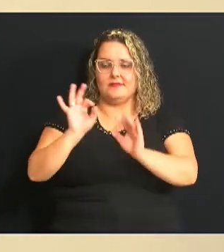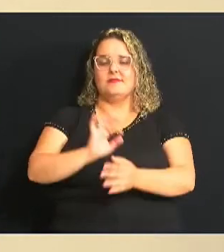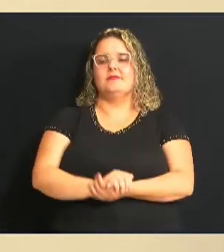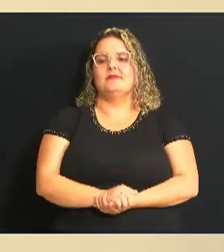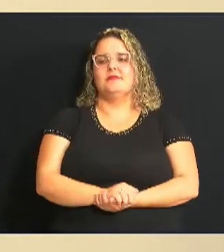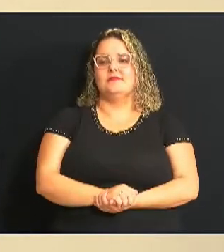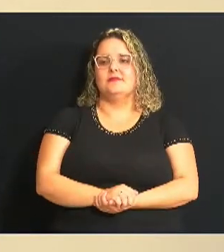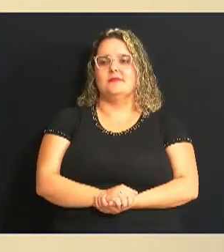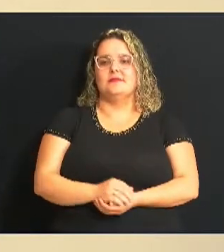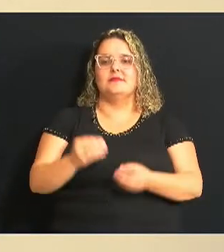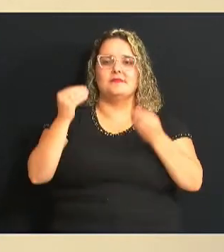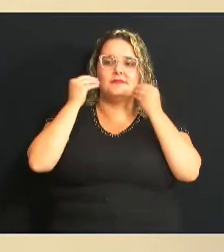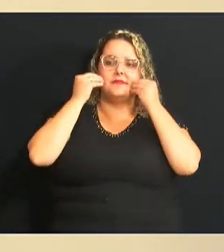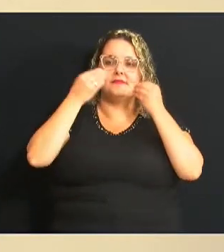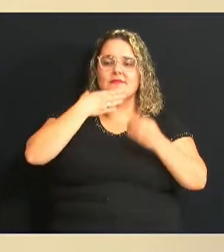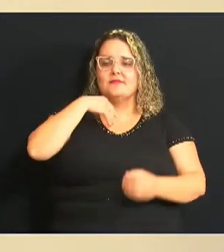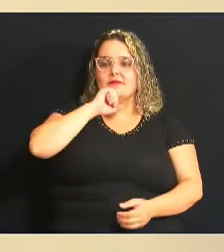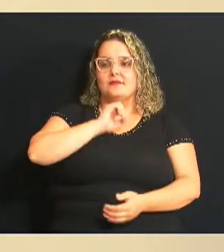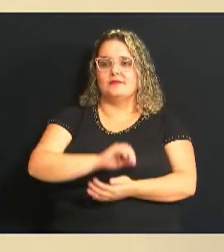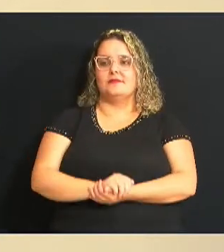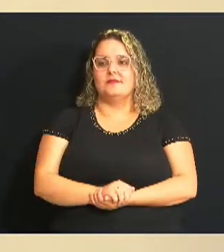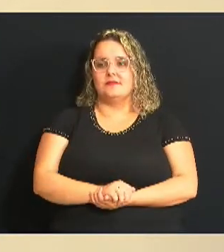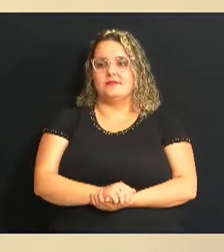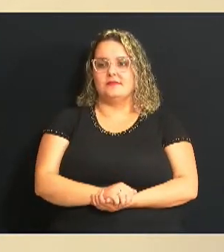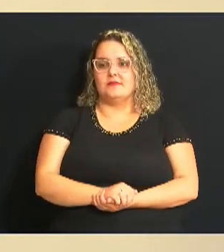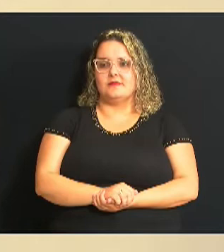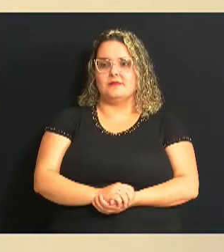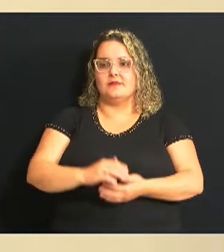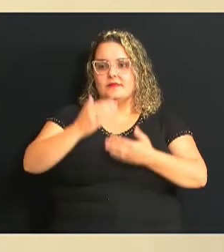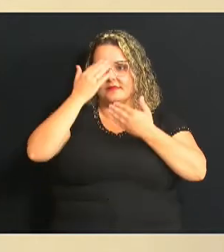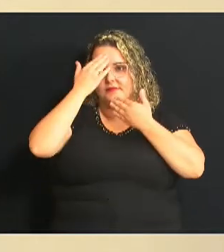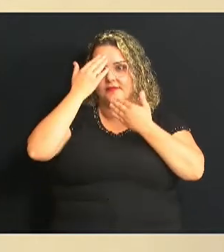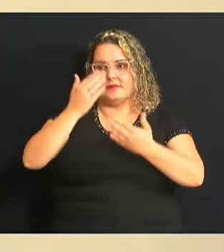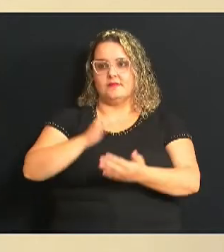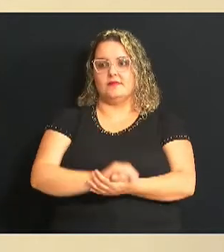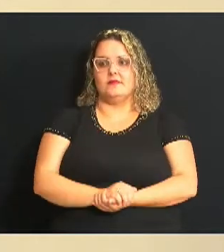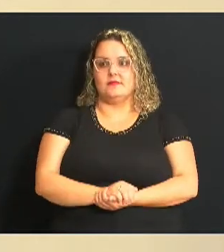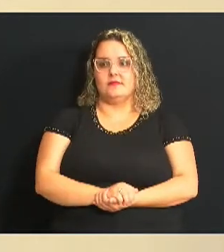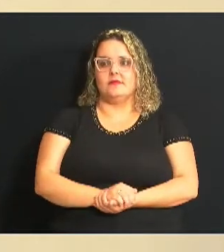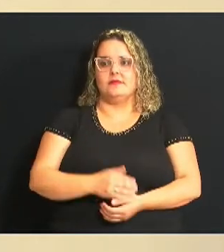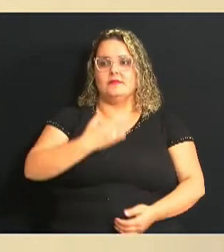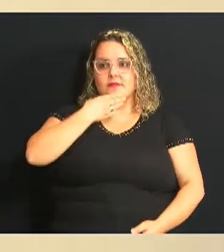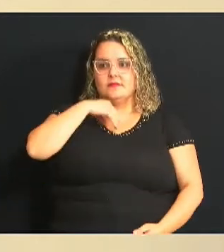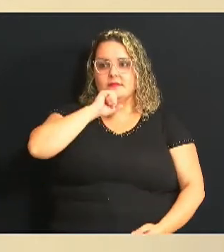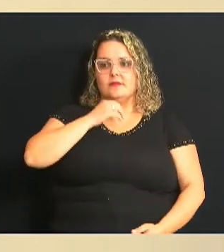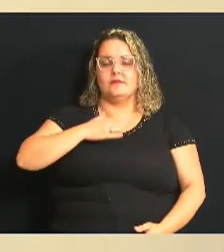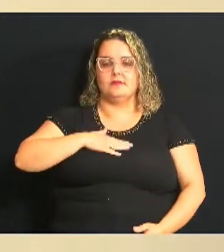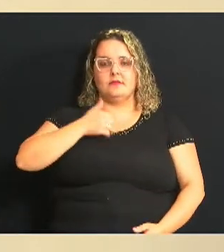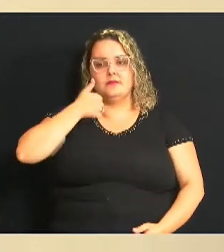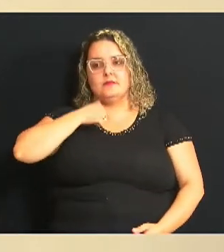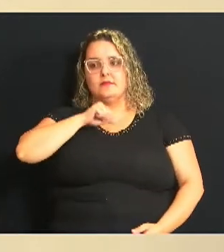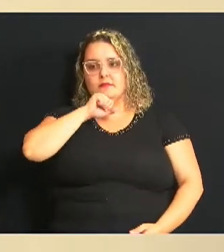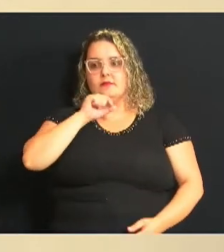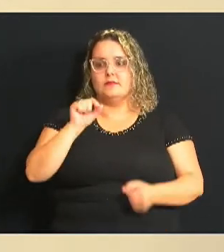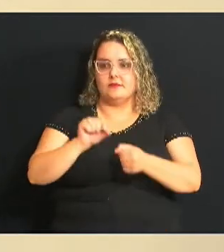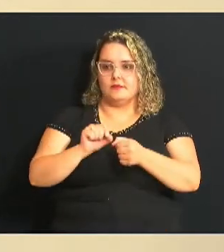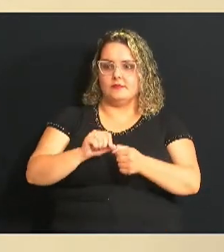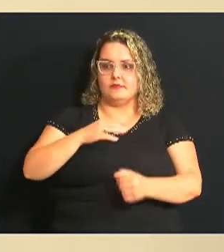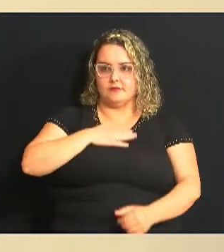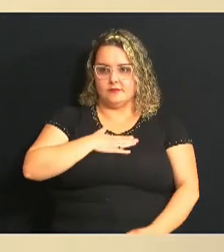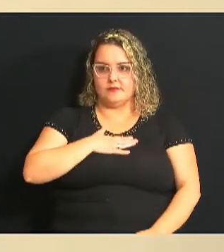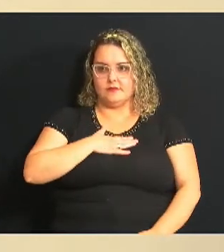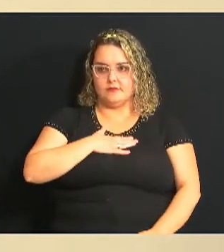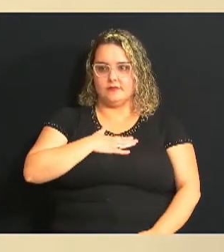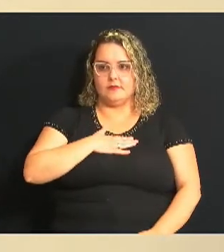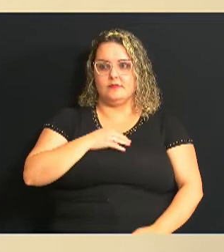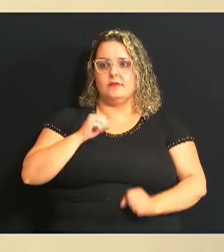Um beijo, pai. E eu quero agradecer muito tudo que meu pai e minha mãe fizeram para que eu pudesse